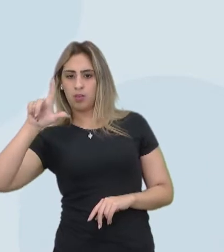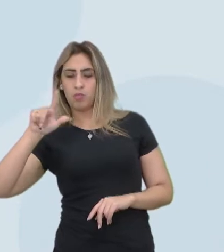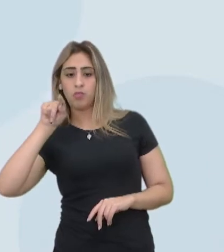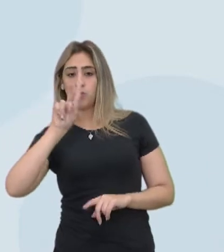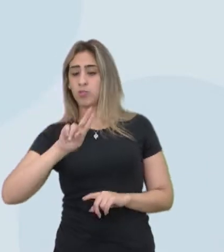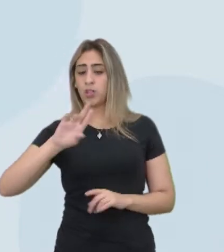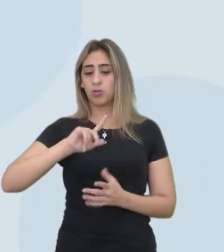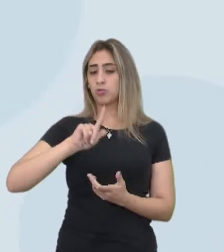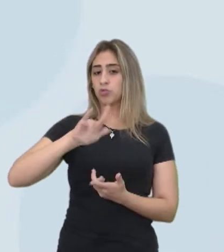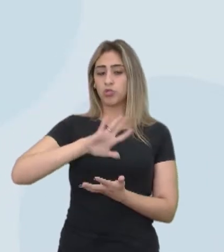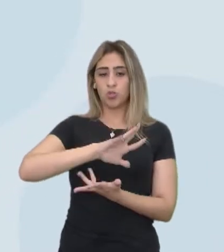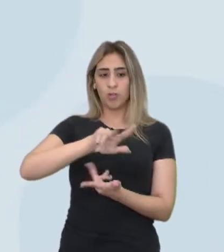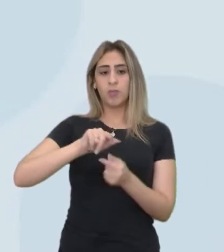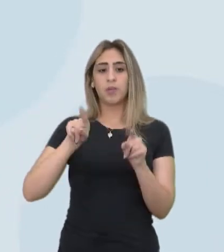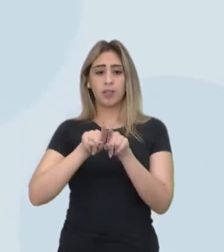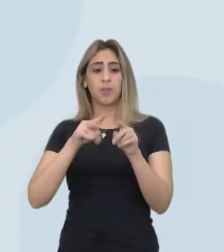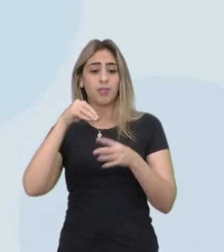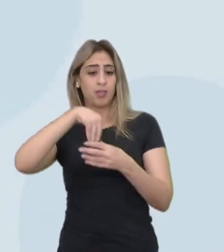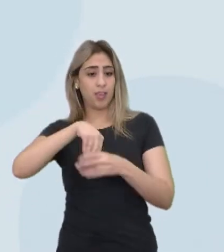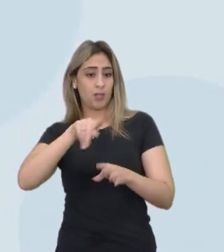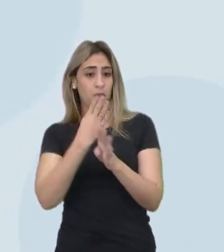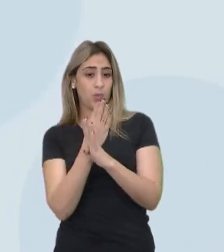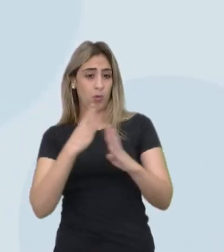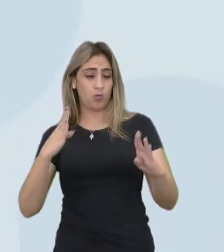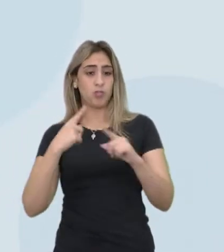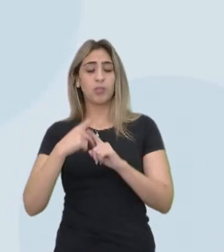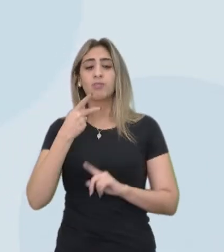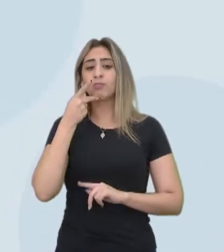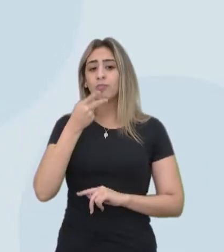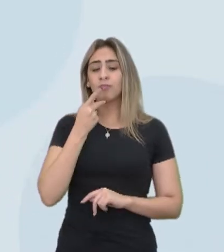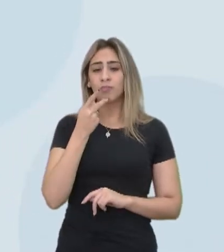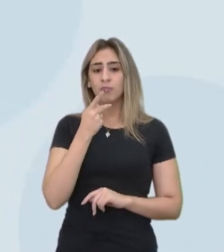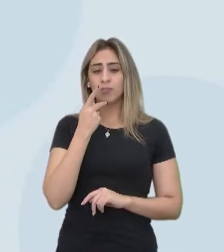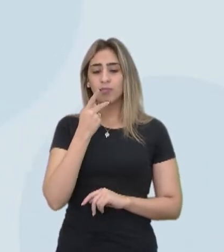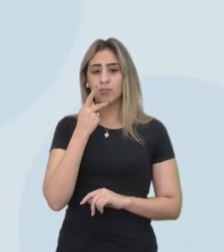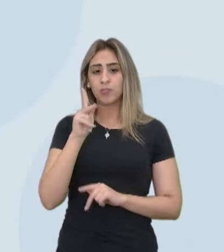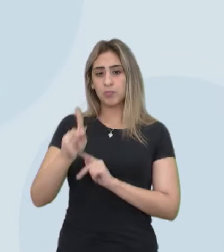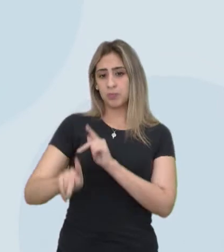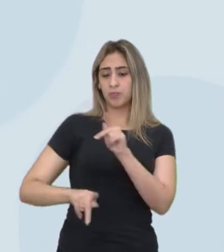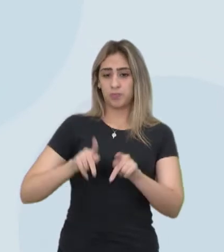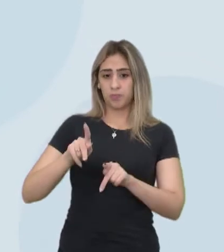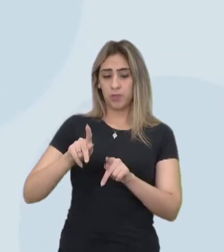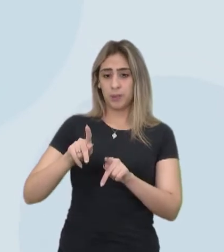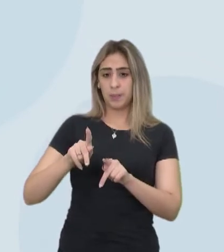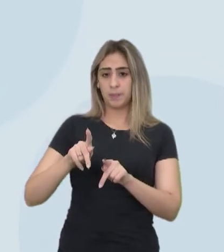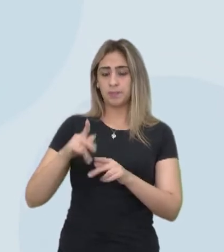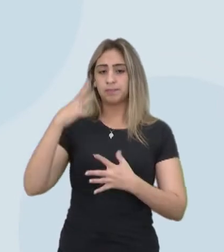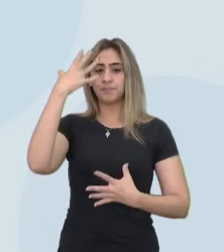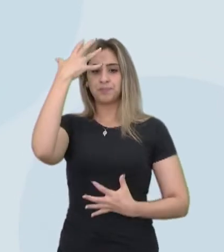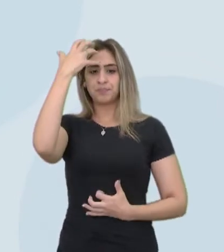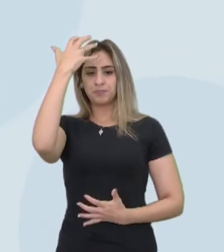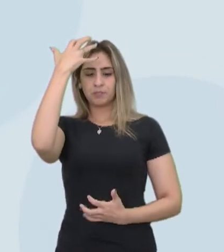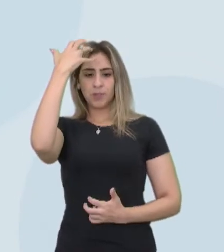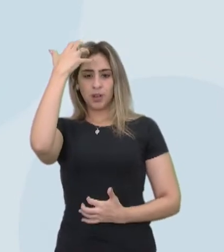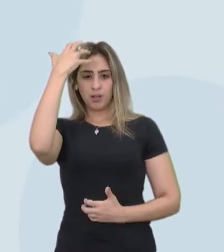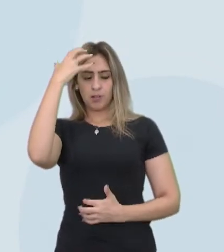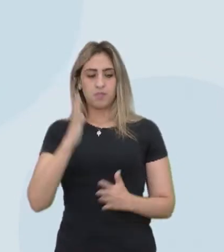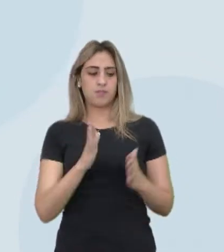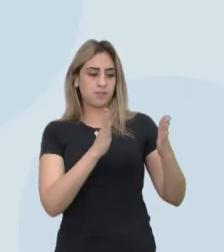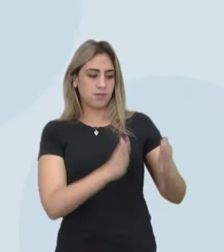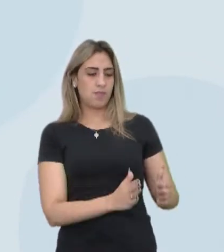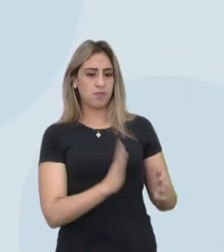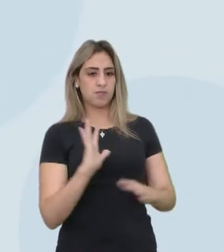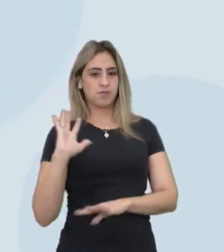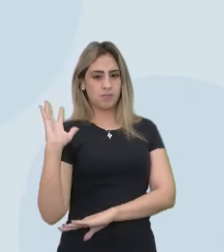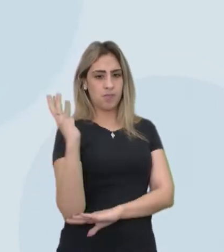mas, por exemplo, na biologia, para falar de por exemplo, a população de macacos numa determinada